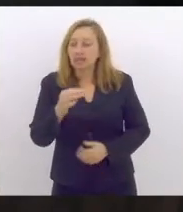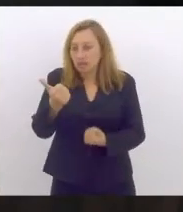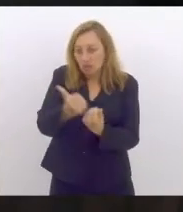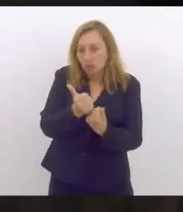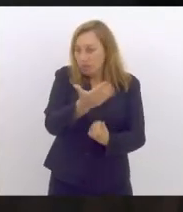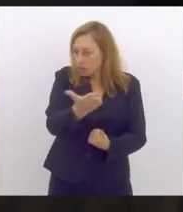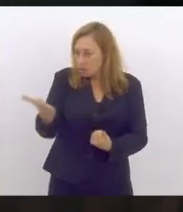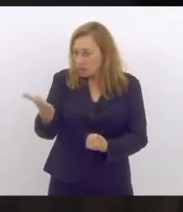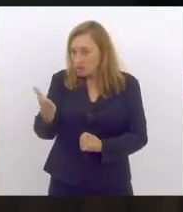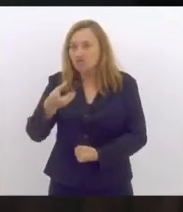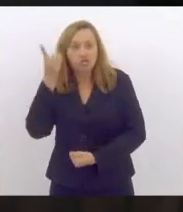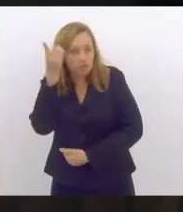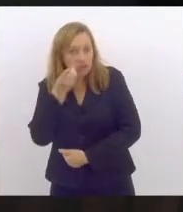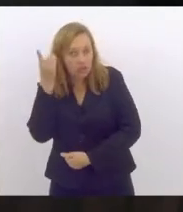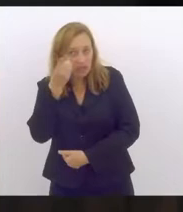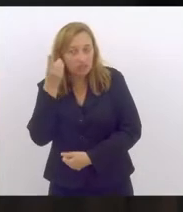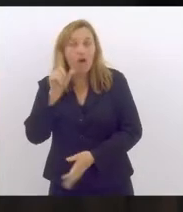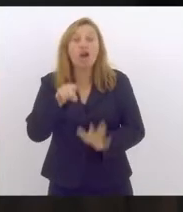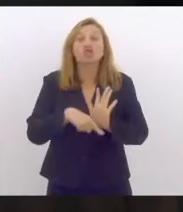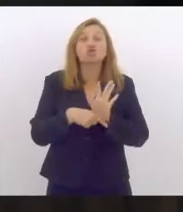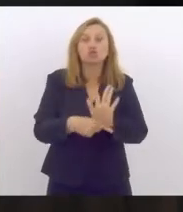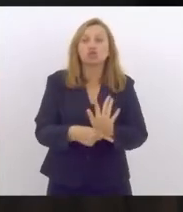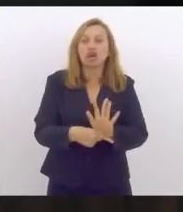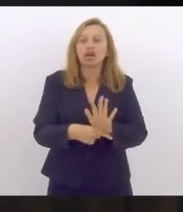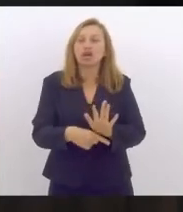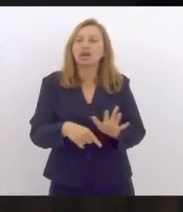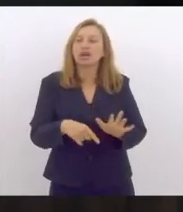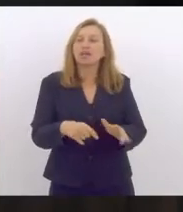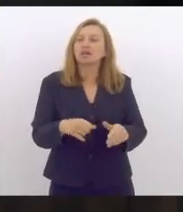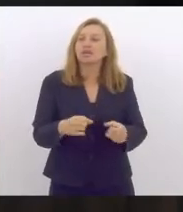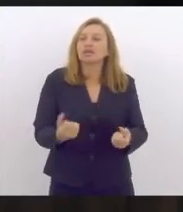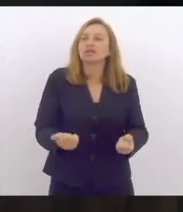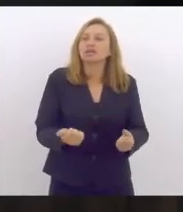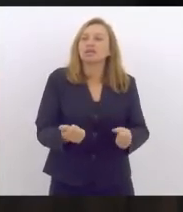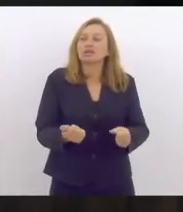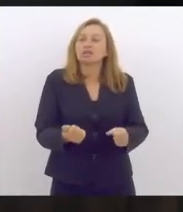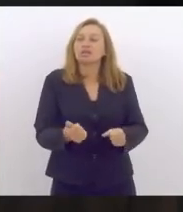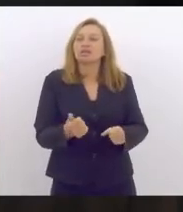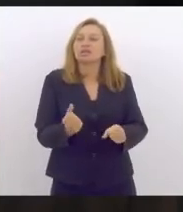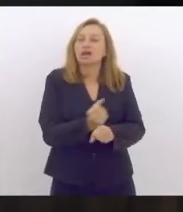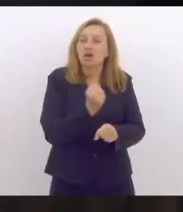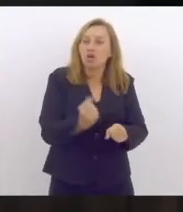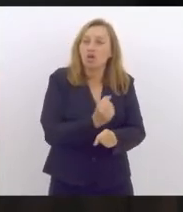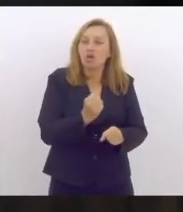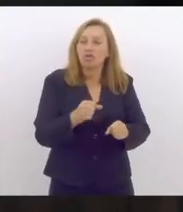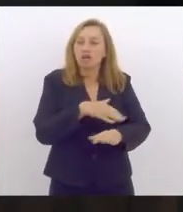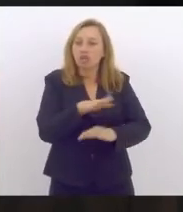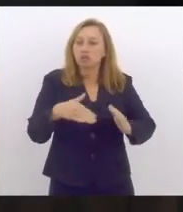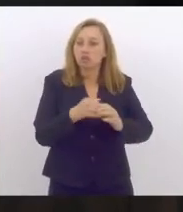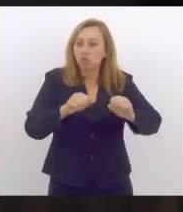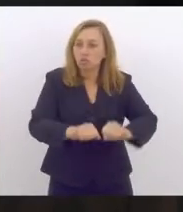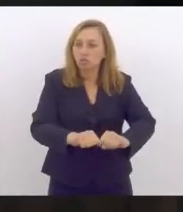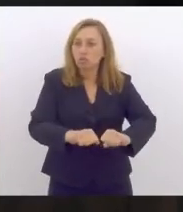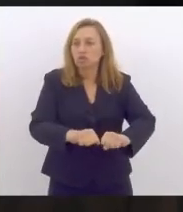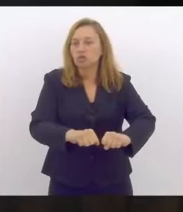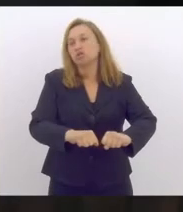vocês, ajudar na reforma do estádio em si, ficando a